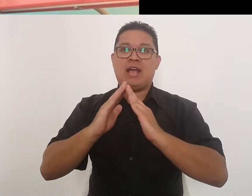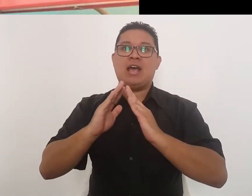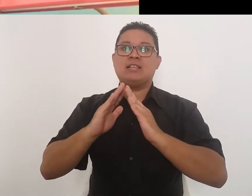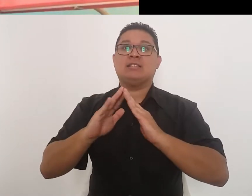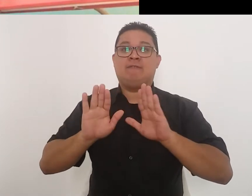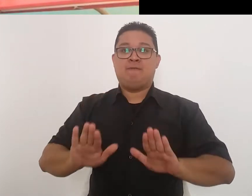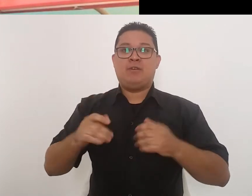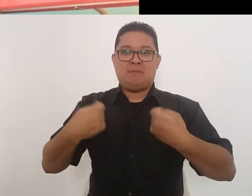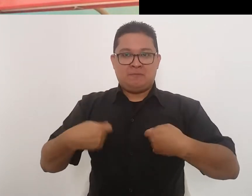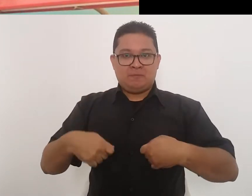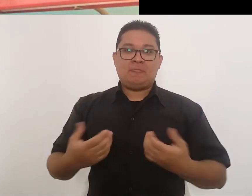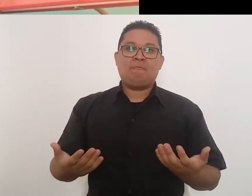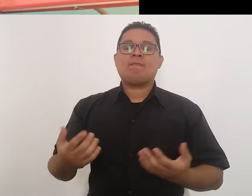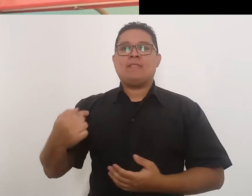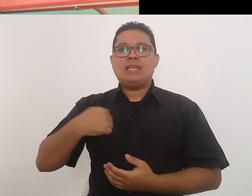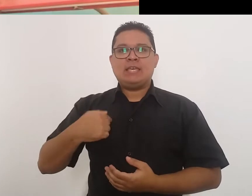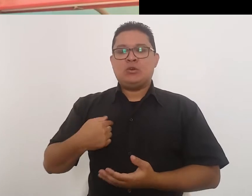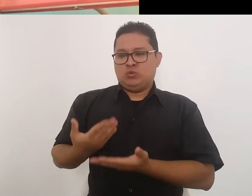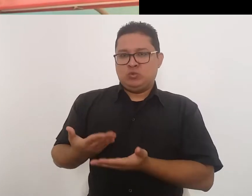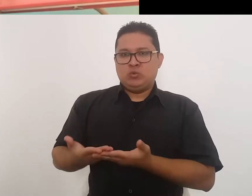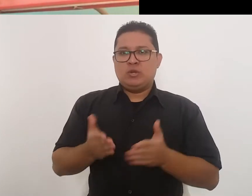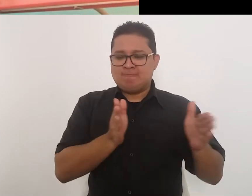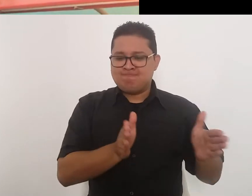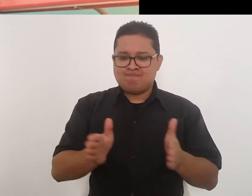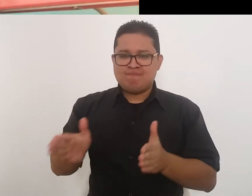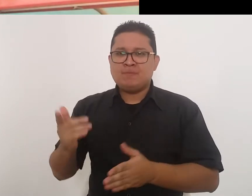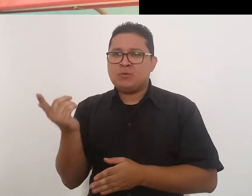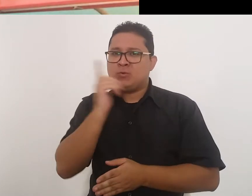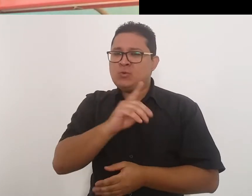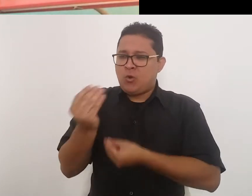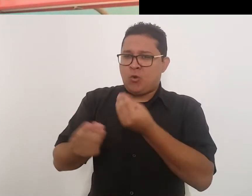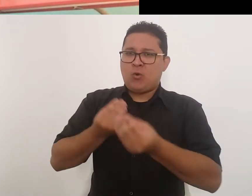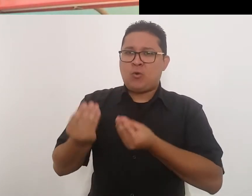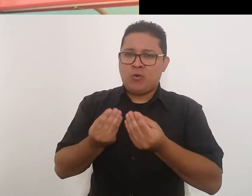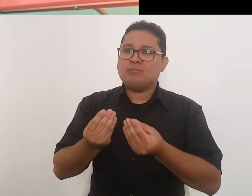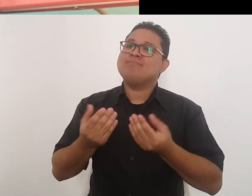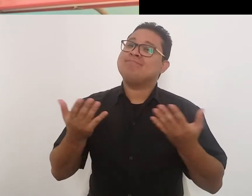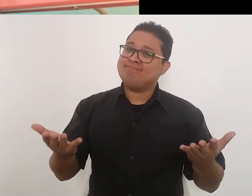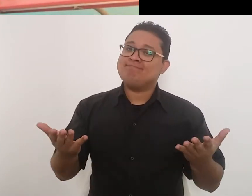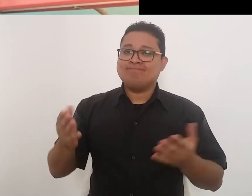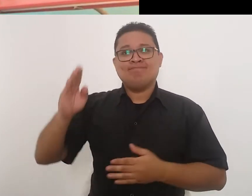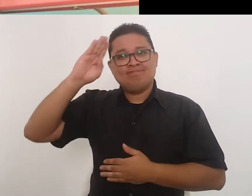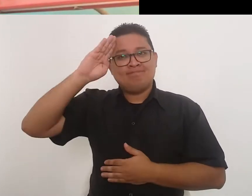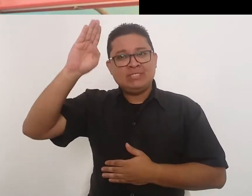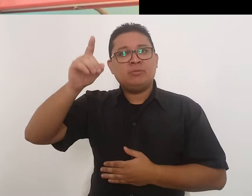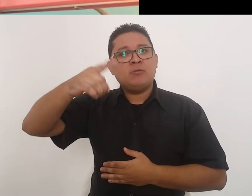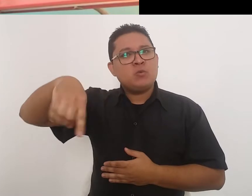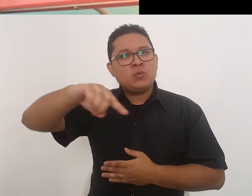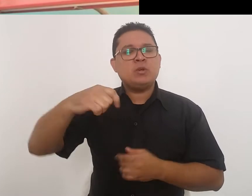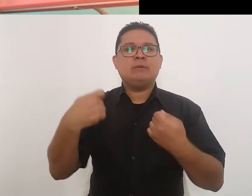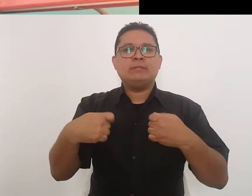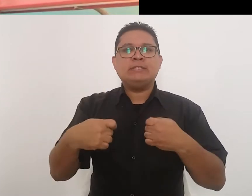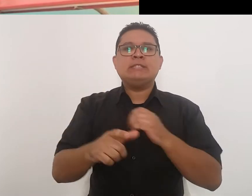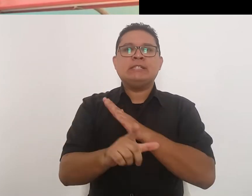e surge essa angústia de como eu manter os meus estudos. Então, a primeira coisa importante é